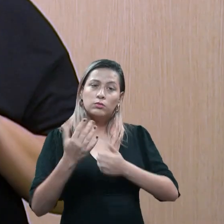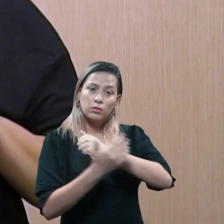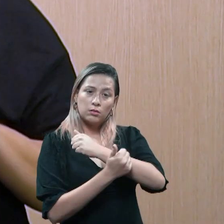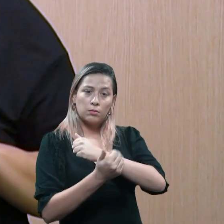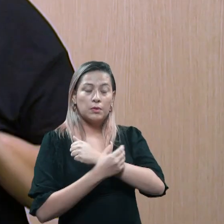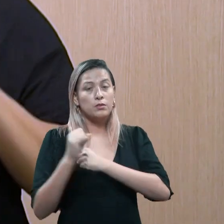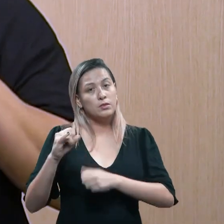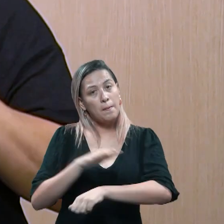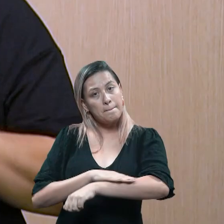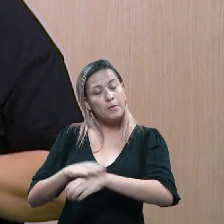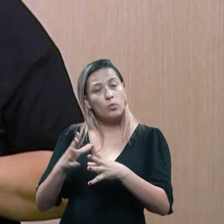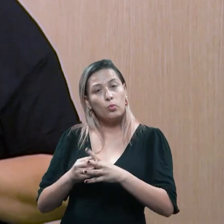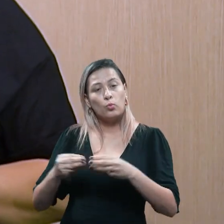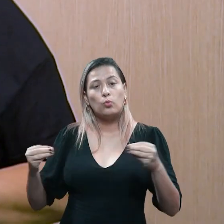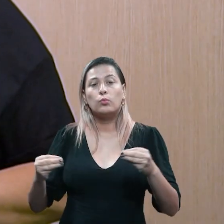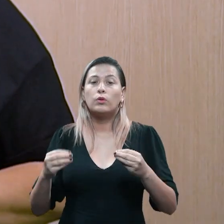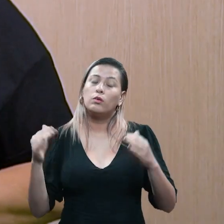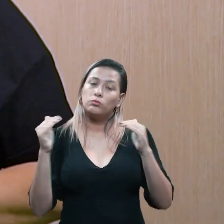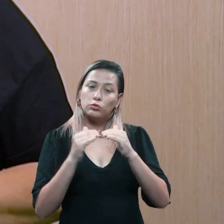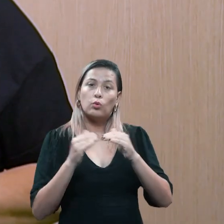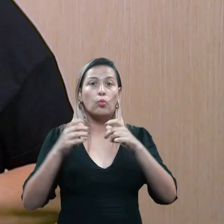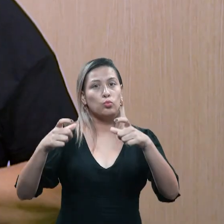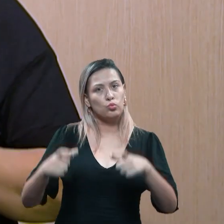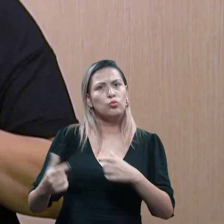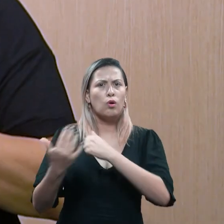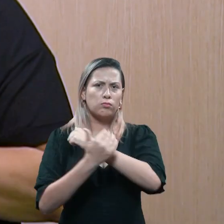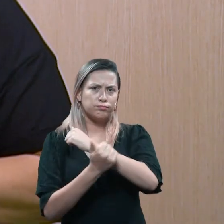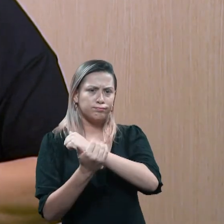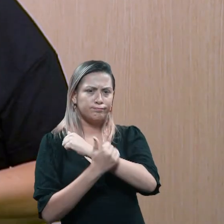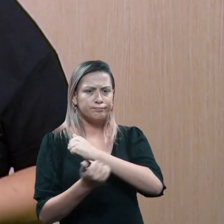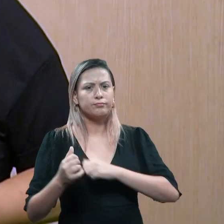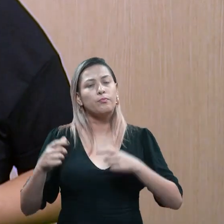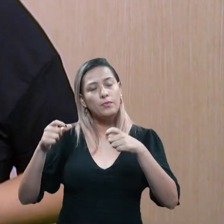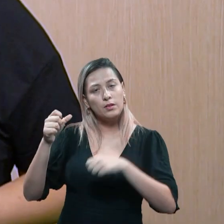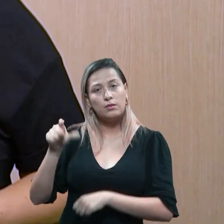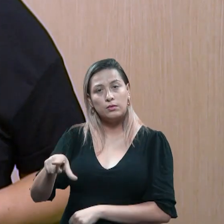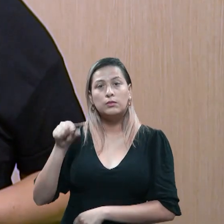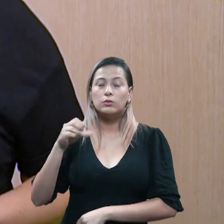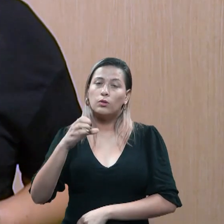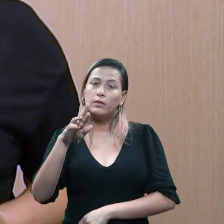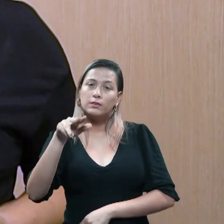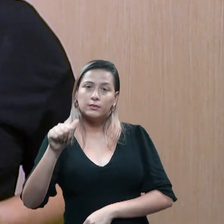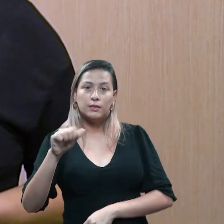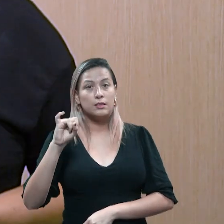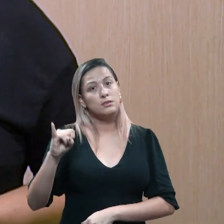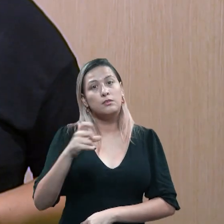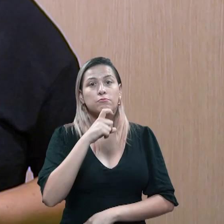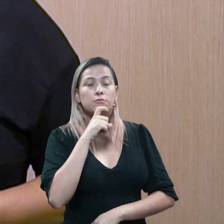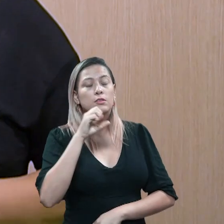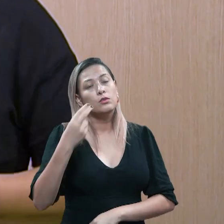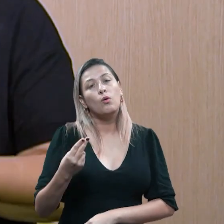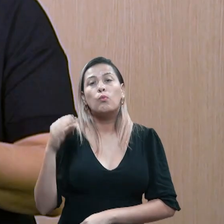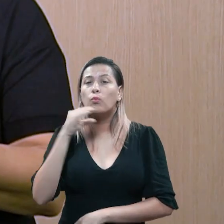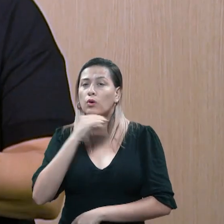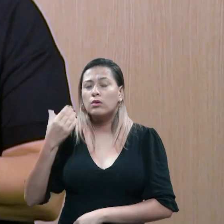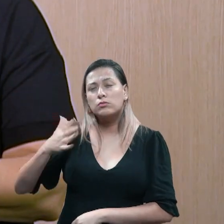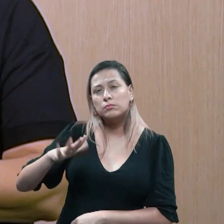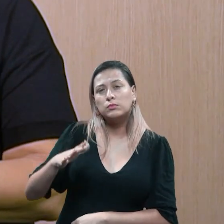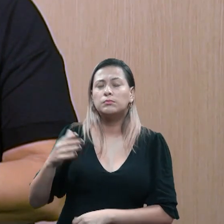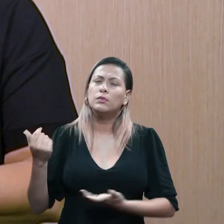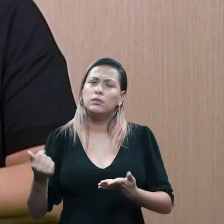estiver seca, de acordo com o local a ser epilado, escolha a cera, se ela for fria ou morna, testar